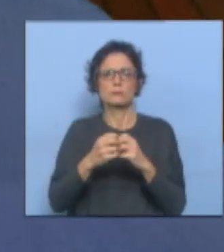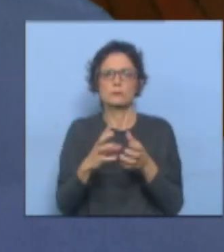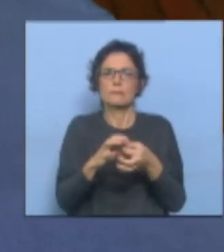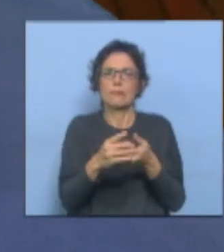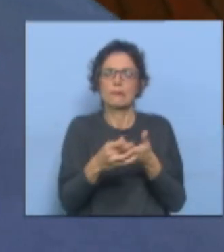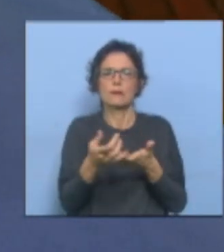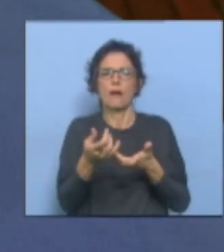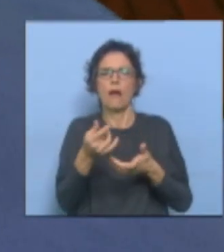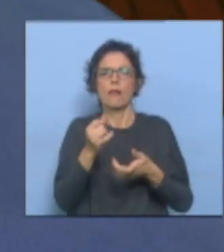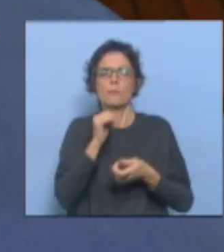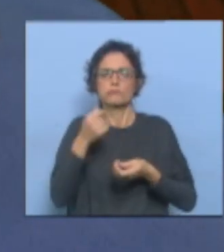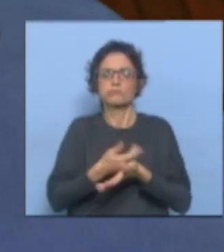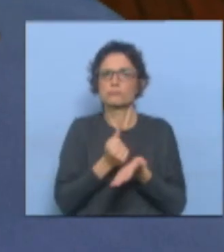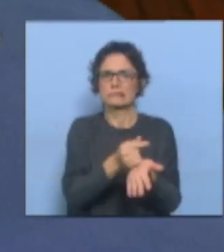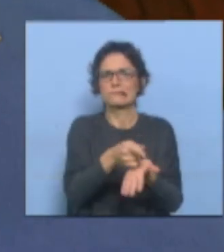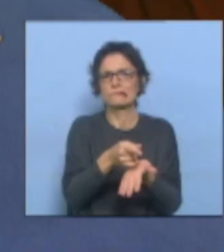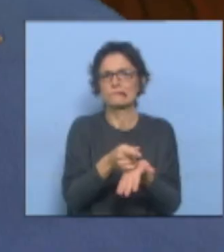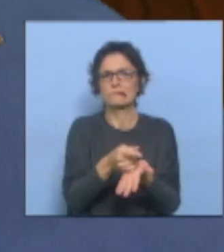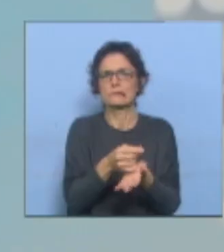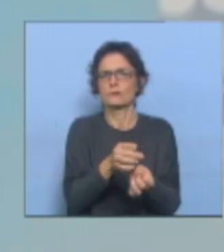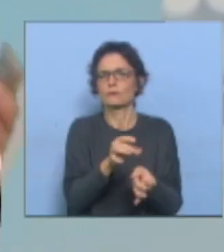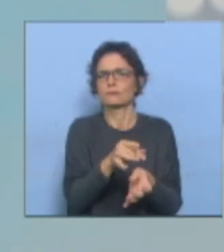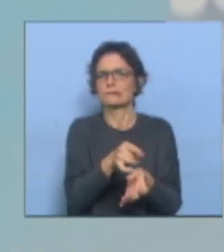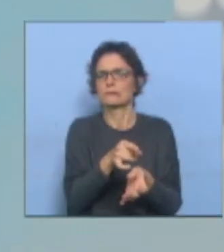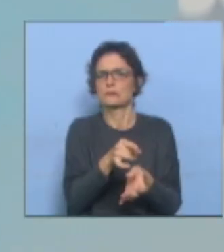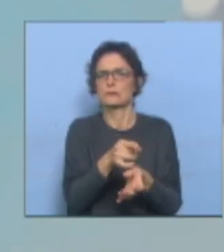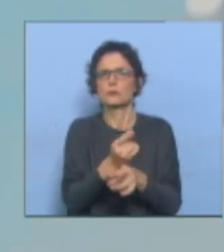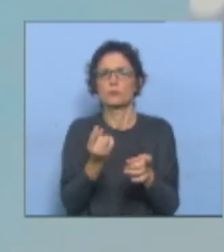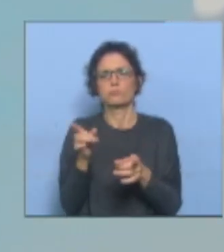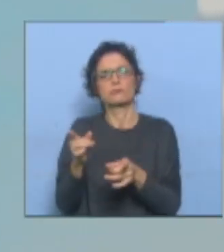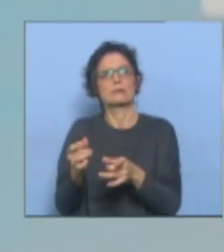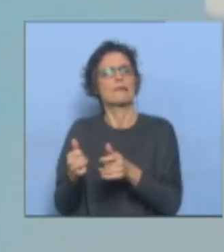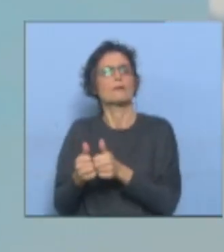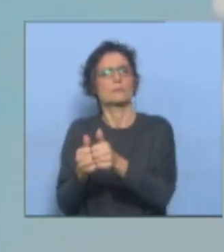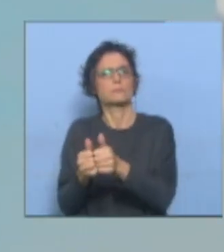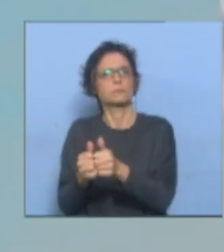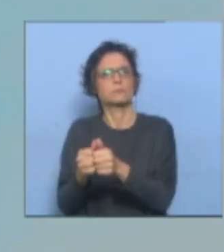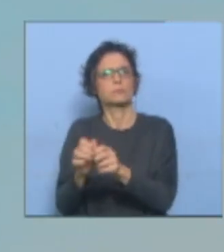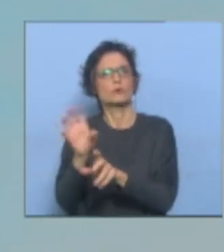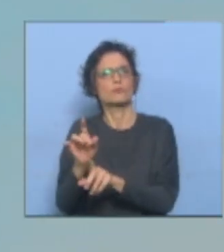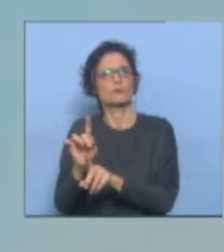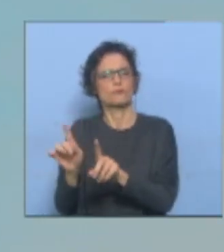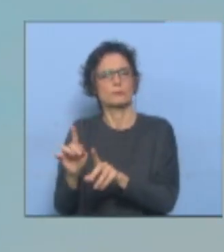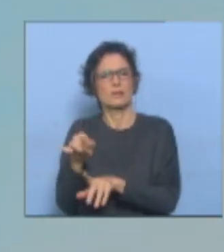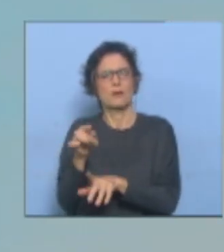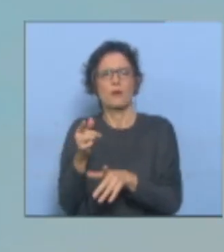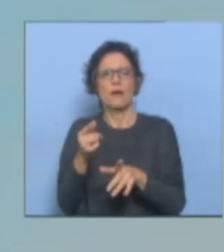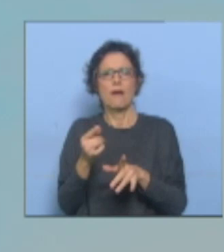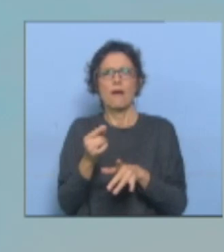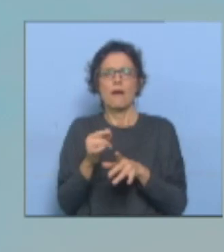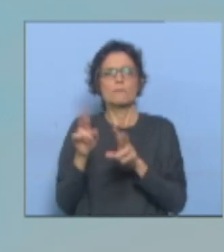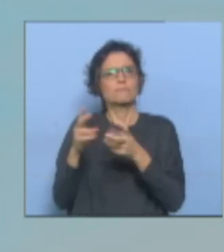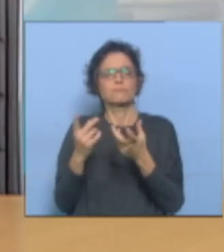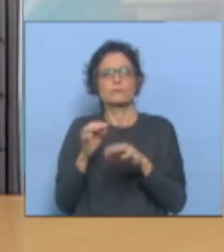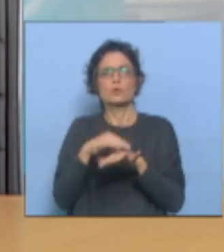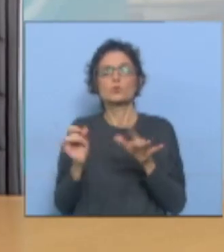exemplos concretos dessa presença de jovens em sítios mais isolados, com quem está na solidão, nomeadamente os idosos? Bom, há